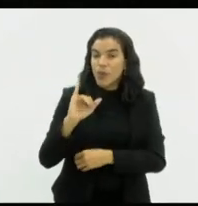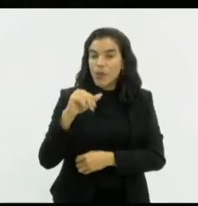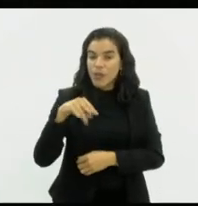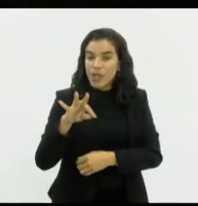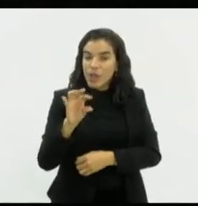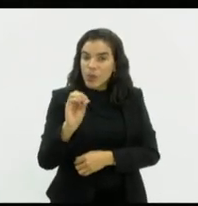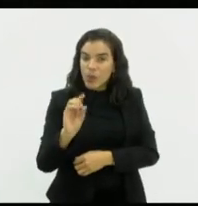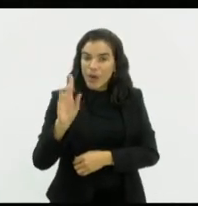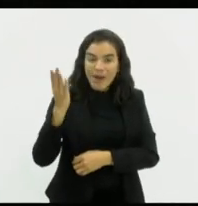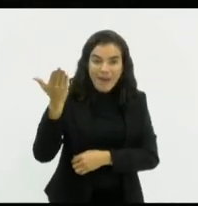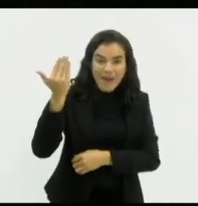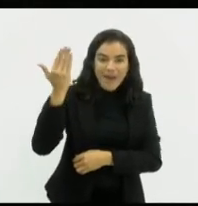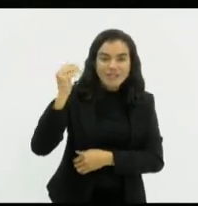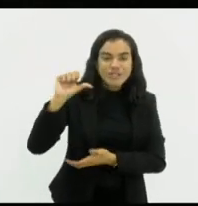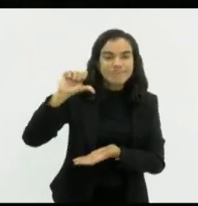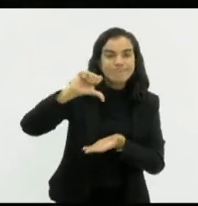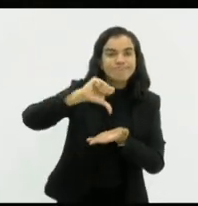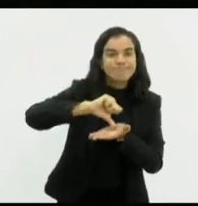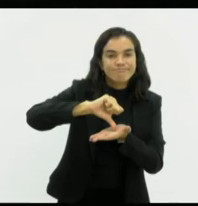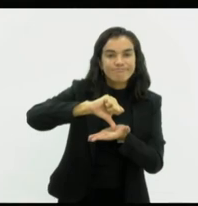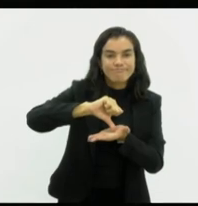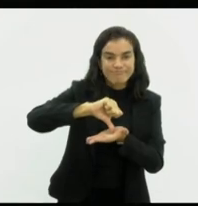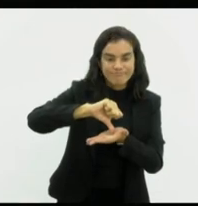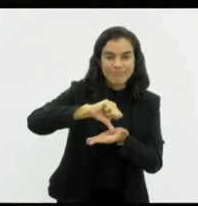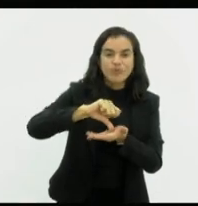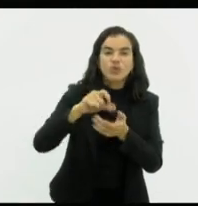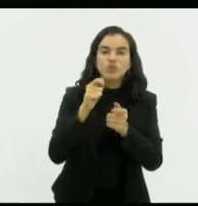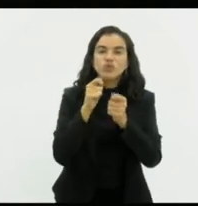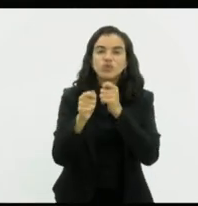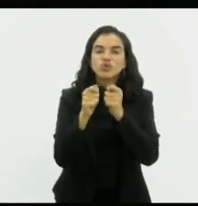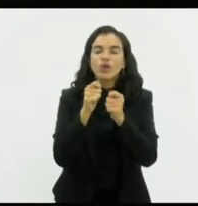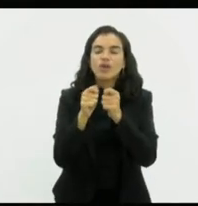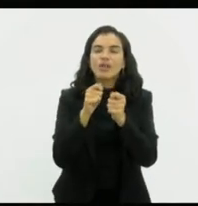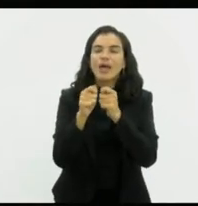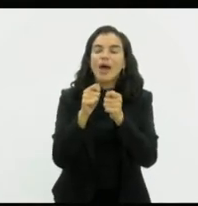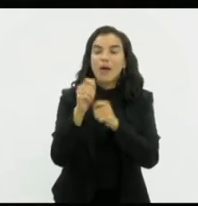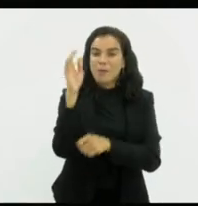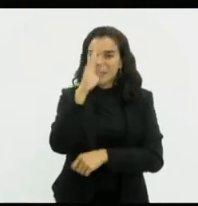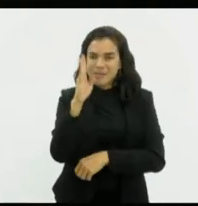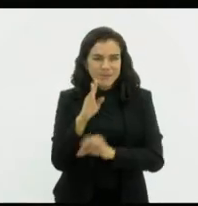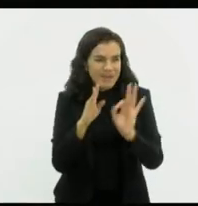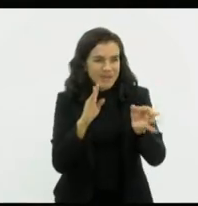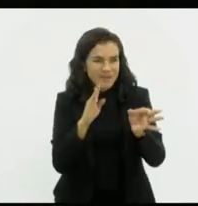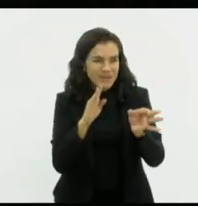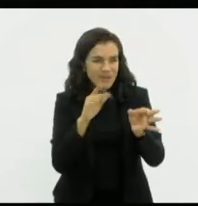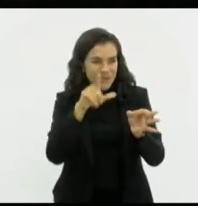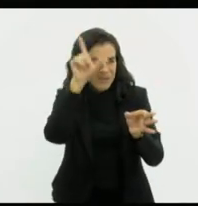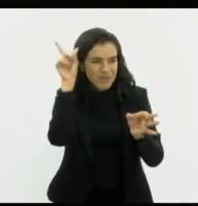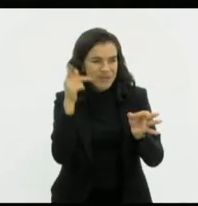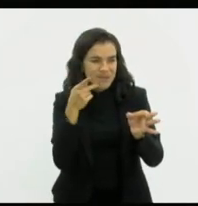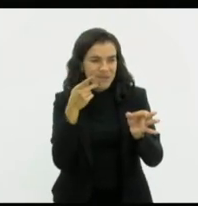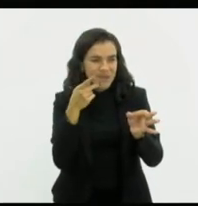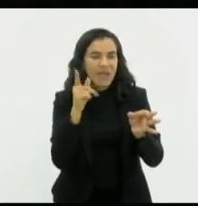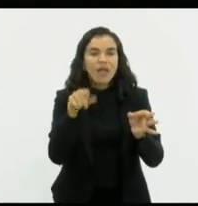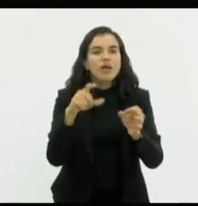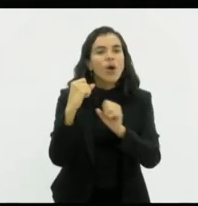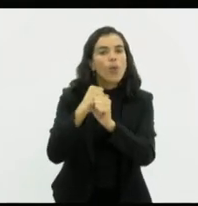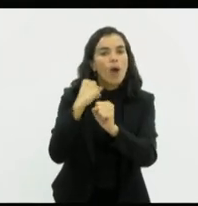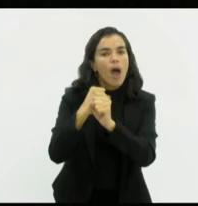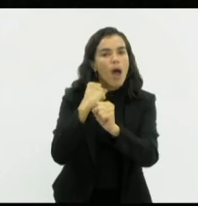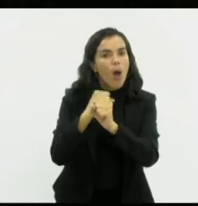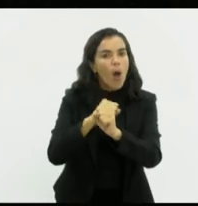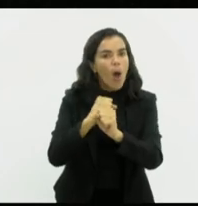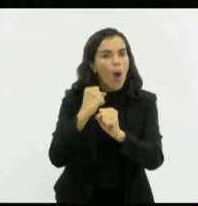era a antiga sede do Jornal do Brasil, não é isso, Luiz Paulo? Foi feita uma obra